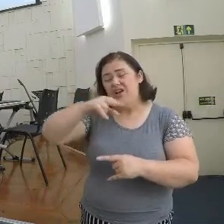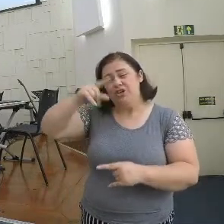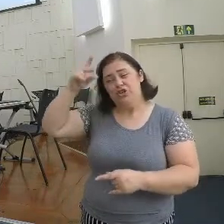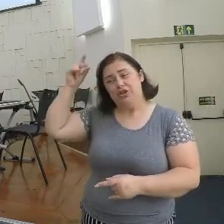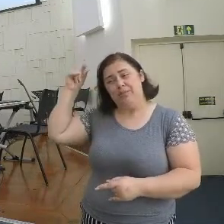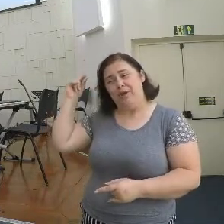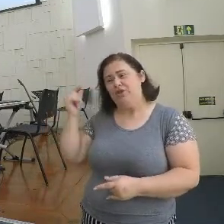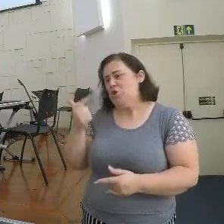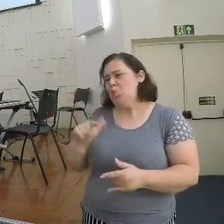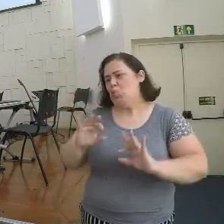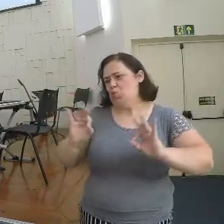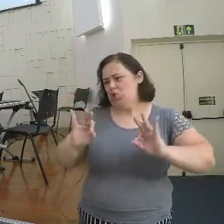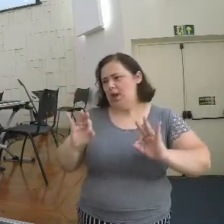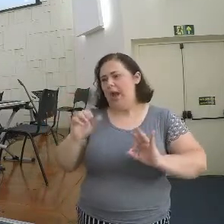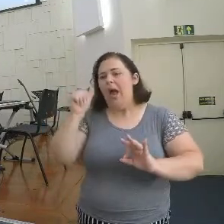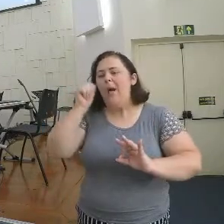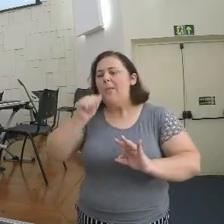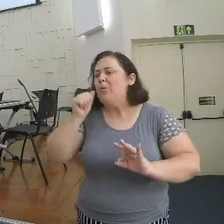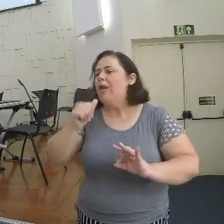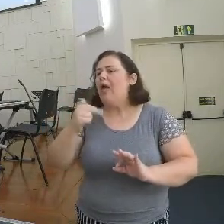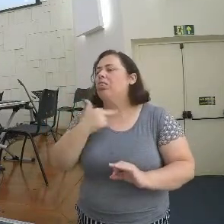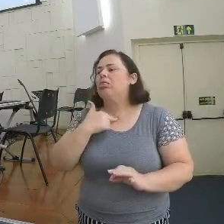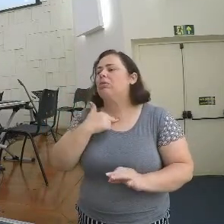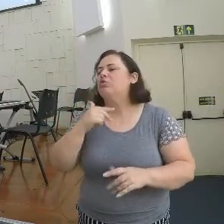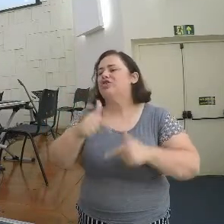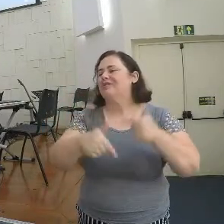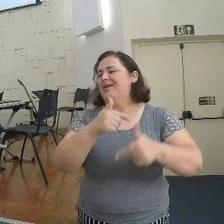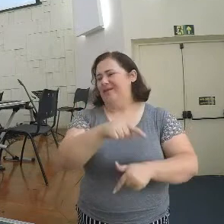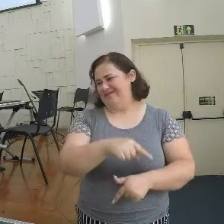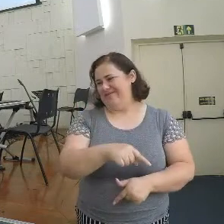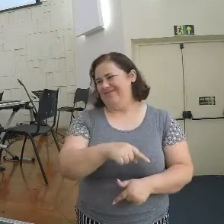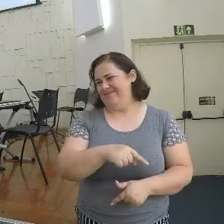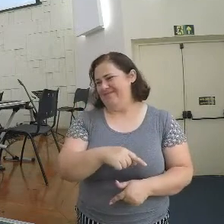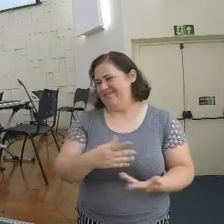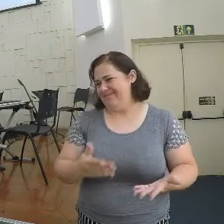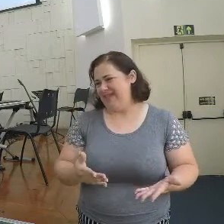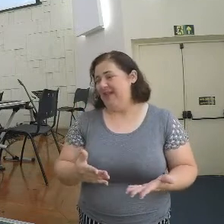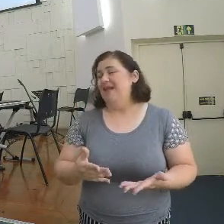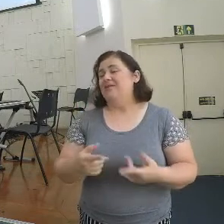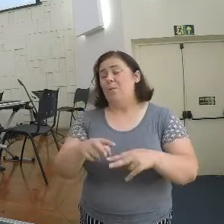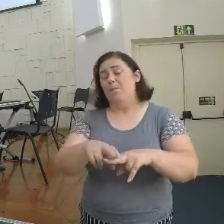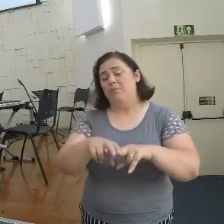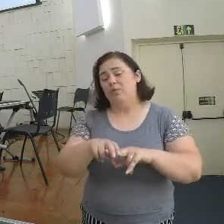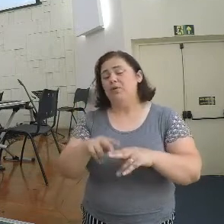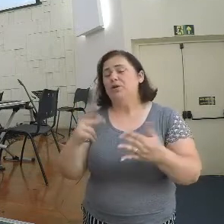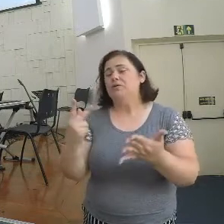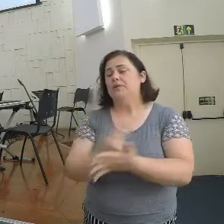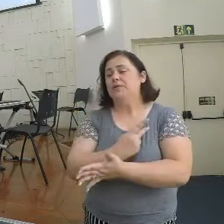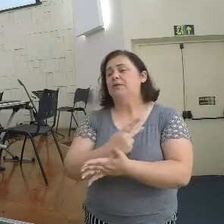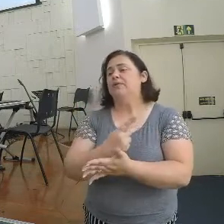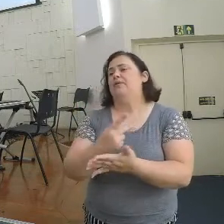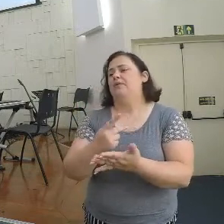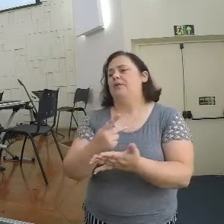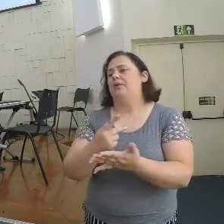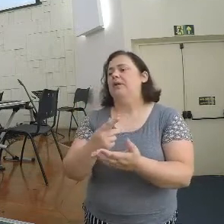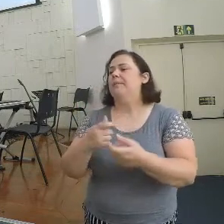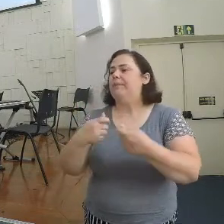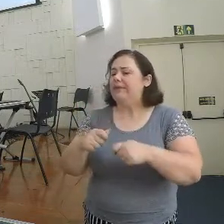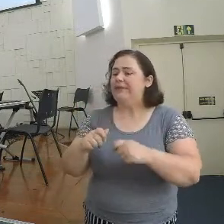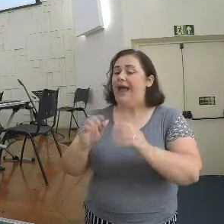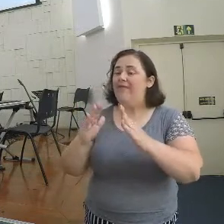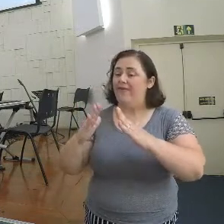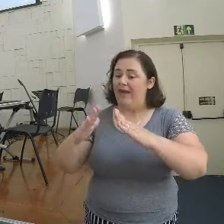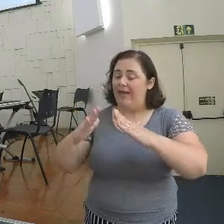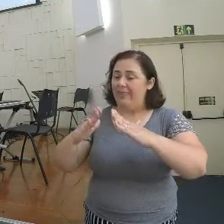lei, mas estão ultrapassados ou ainda servem como inspiração para que